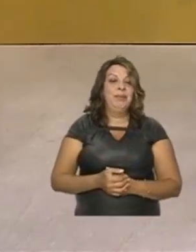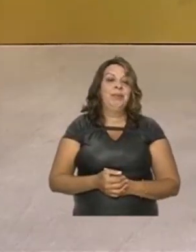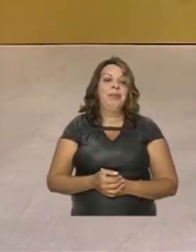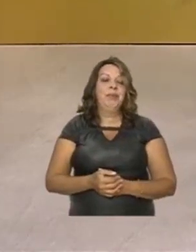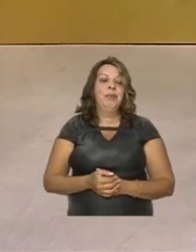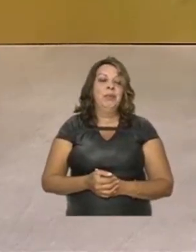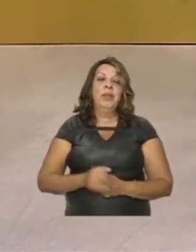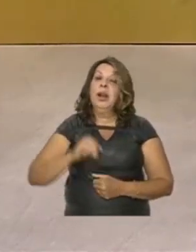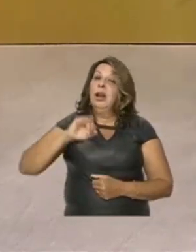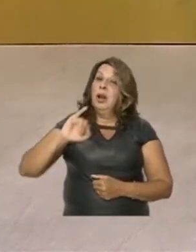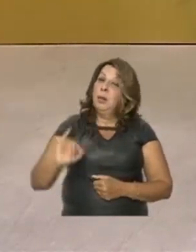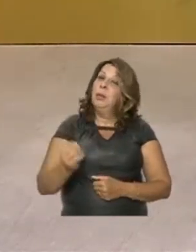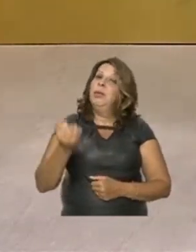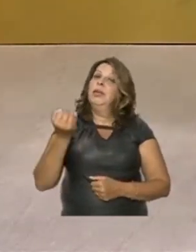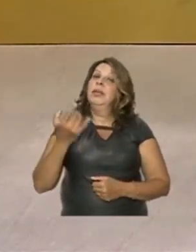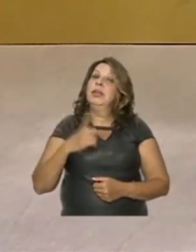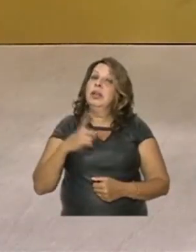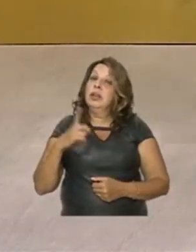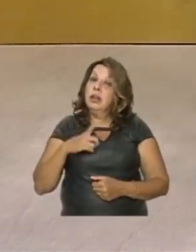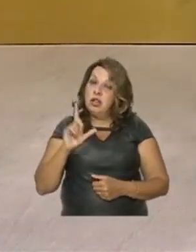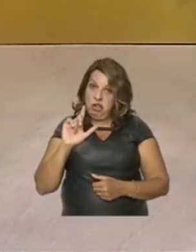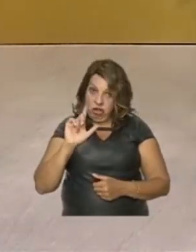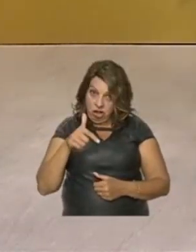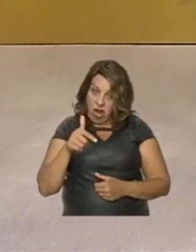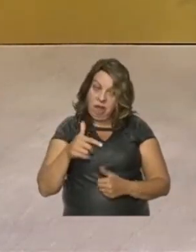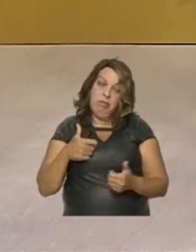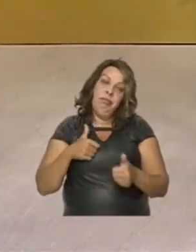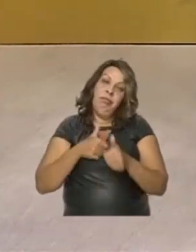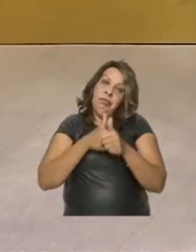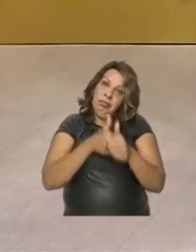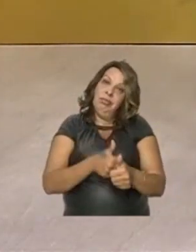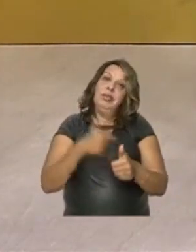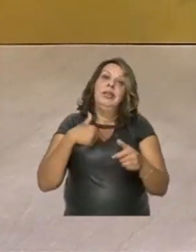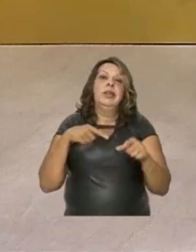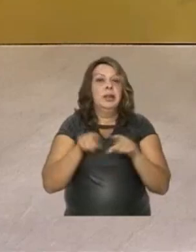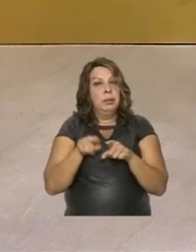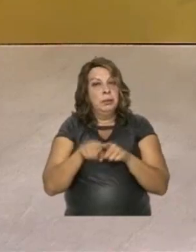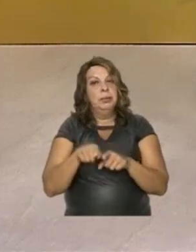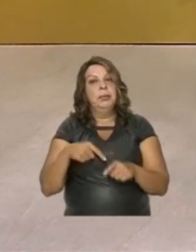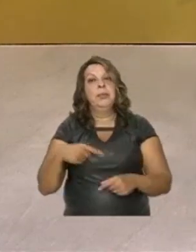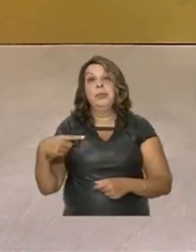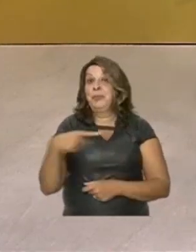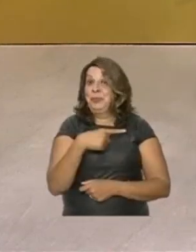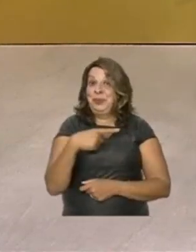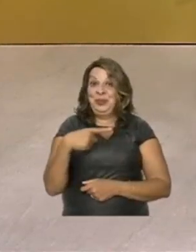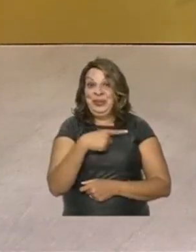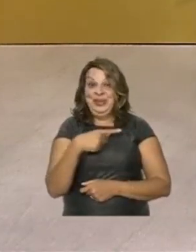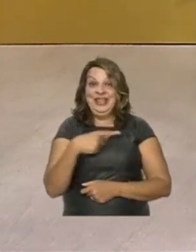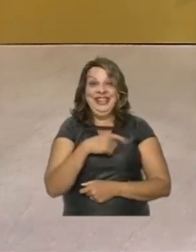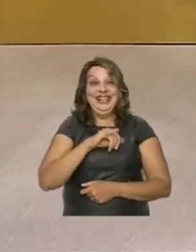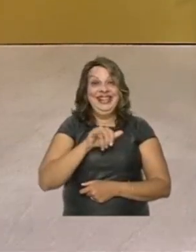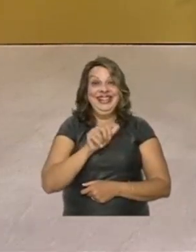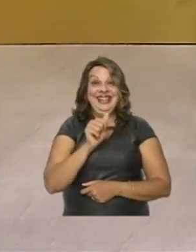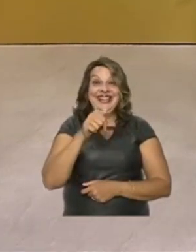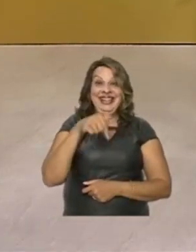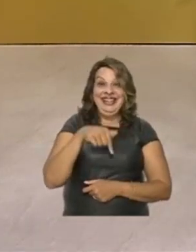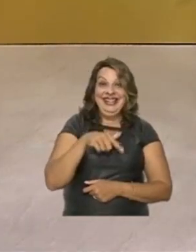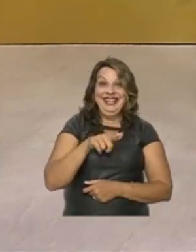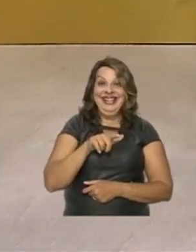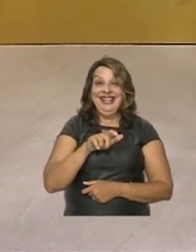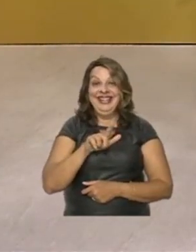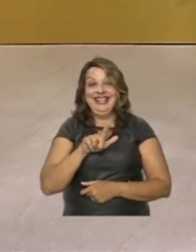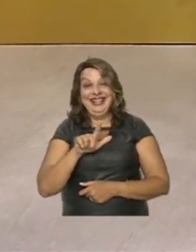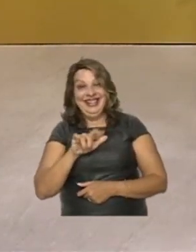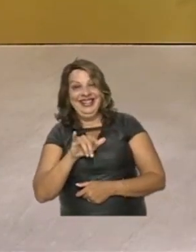Então, aproveita. Já seguiu o Vessiane? Me segue também. Vai lá, Jaqueline Cruz, Jaqueline com dois L's. E,